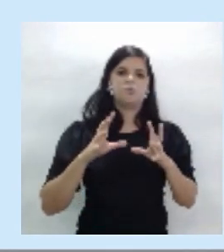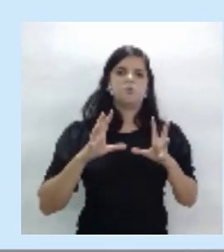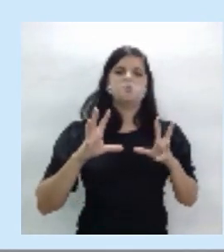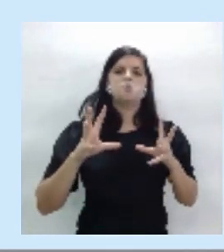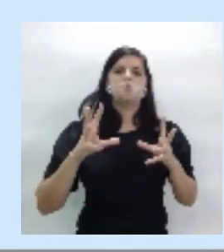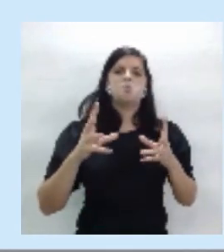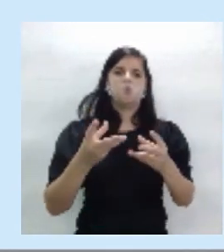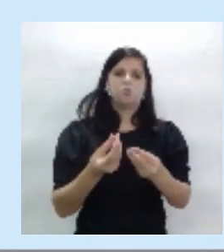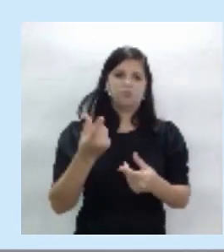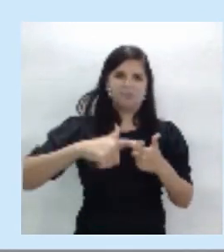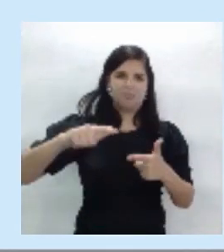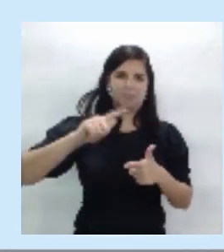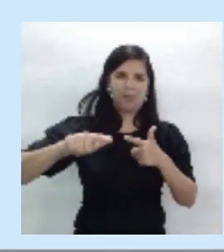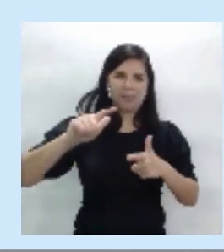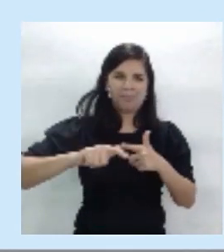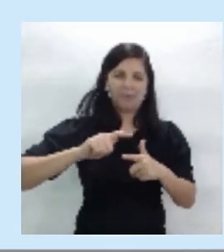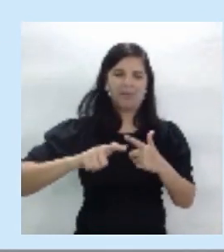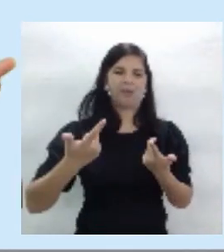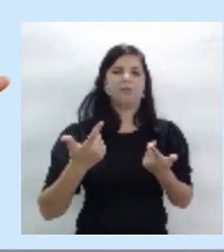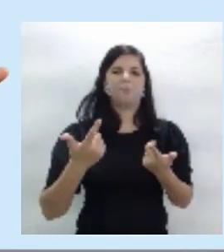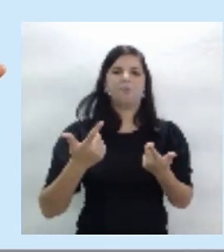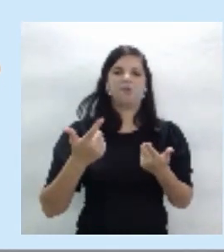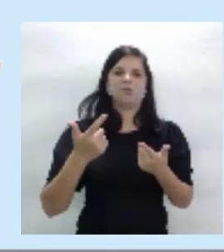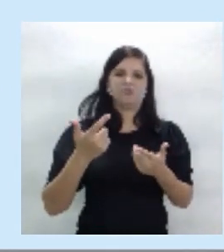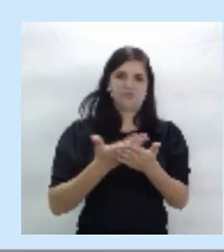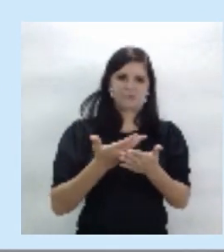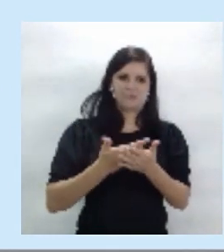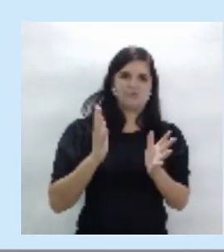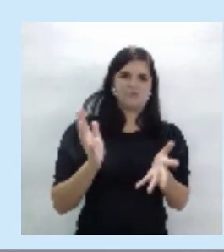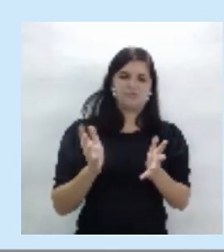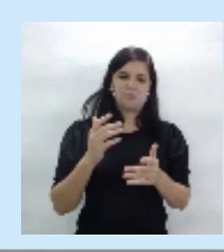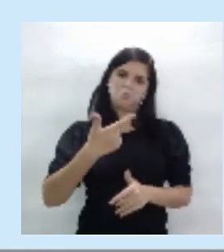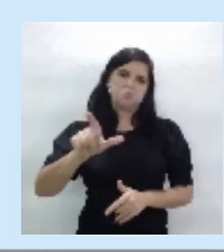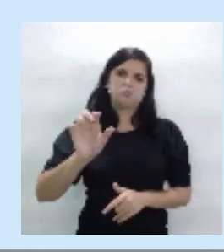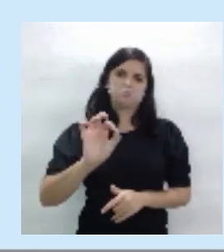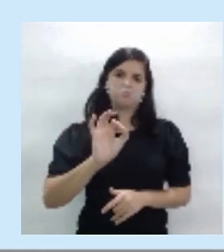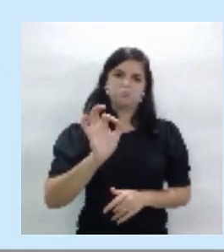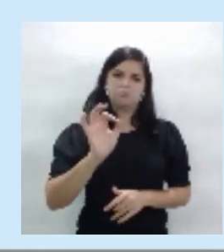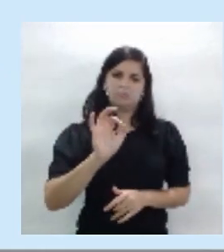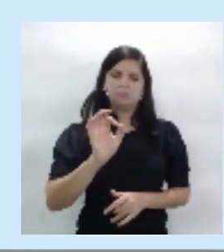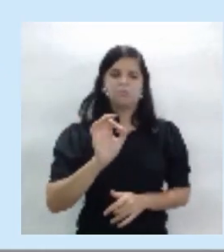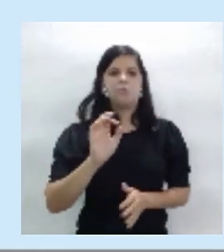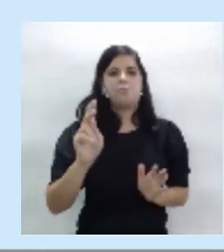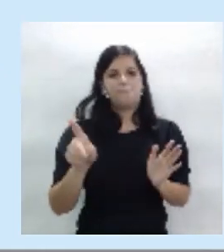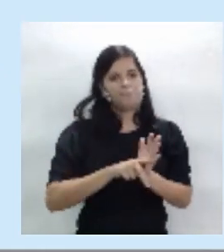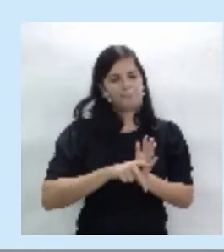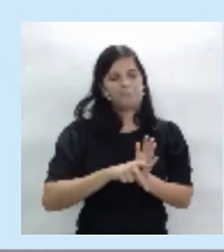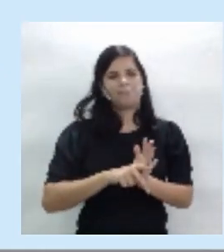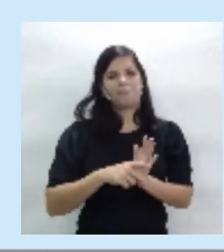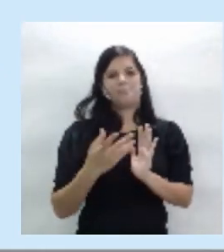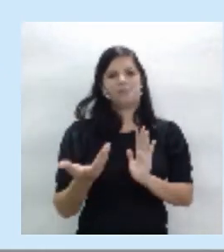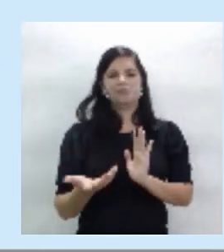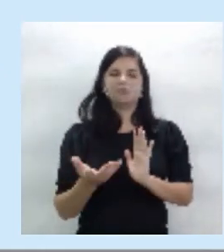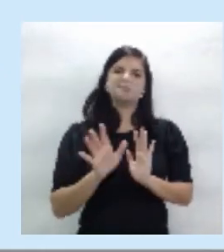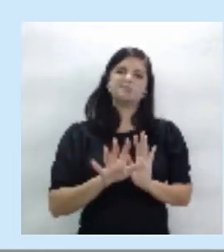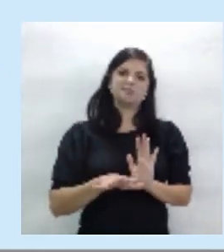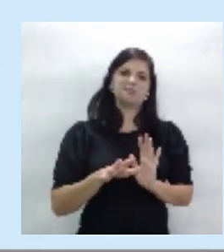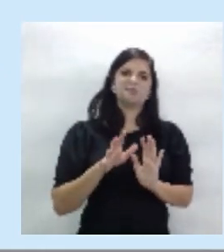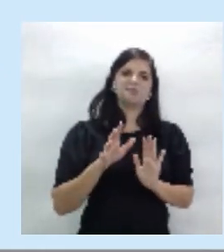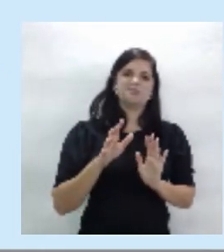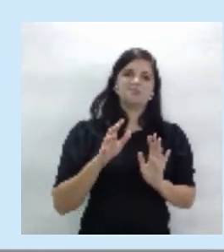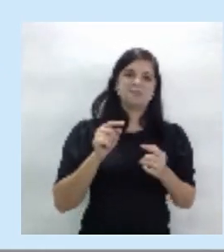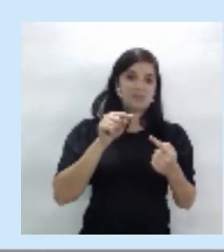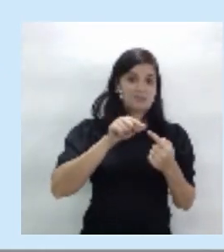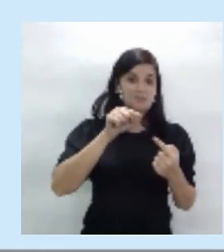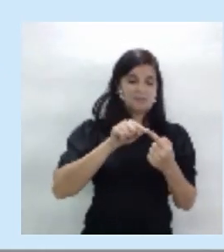esses impactos, alguns que foram estudados por nós e outros não, eles fazem parte aí dessa